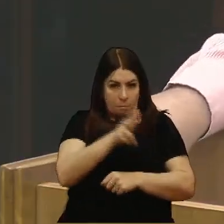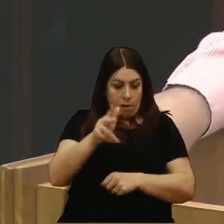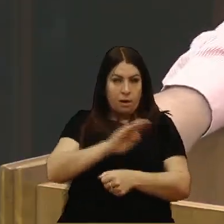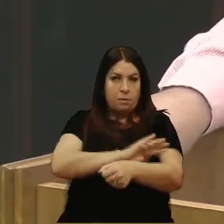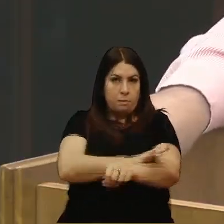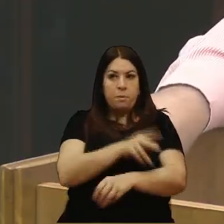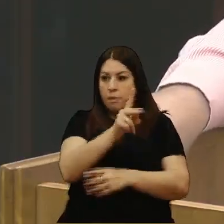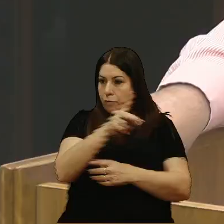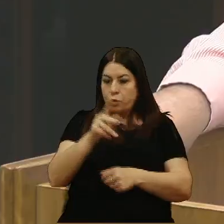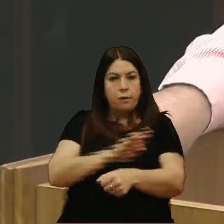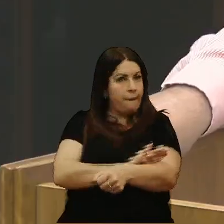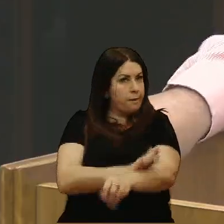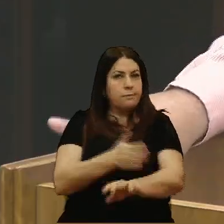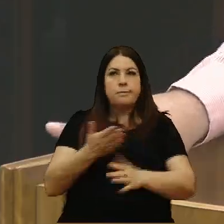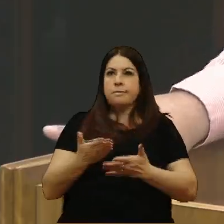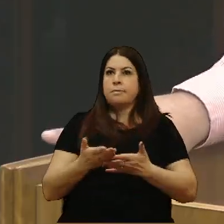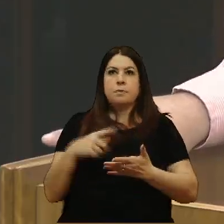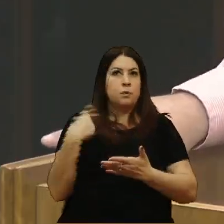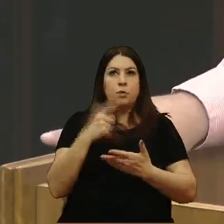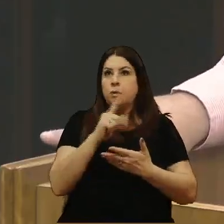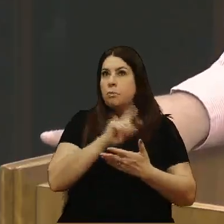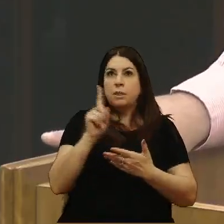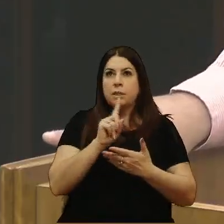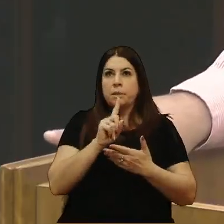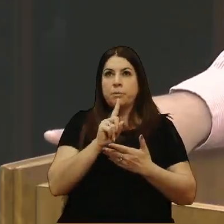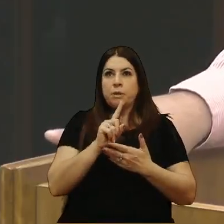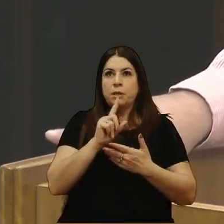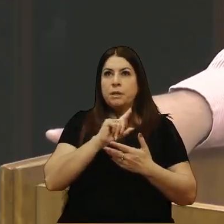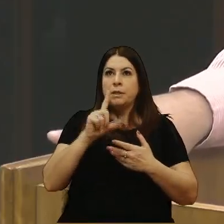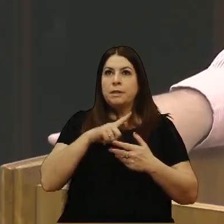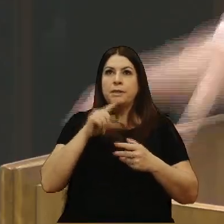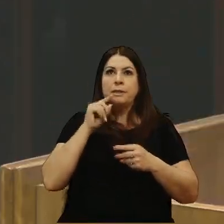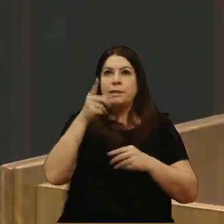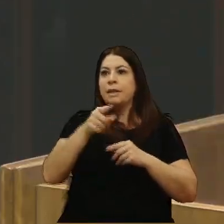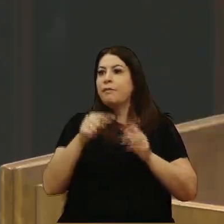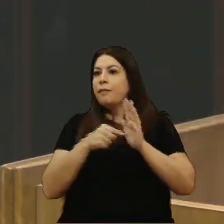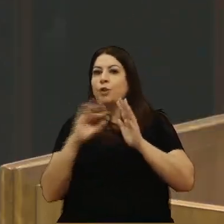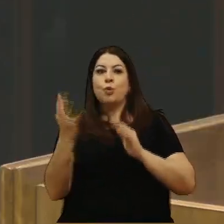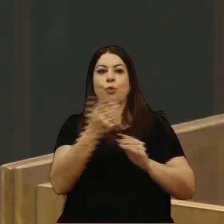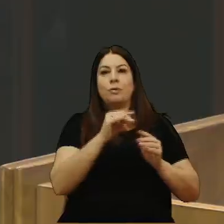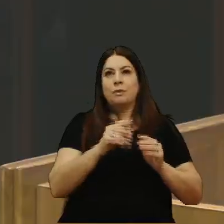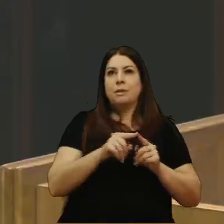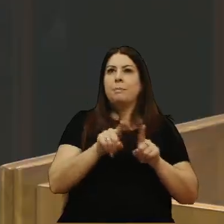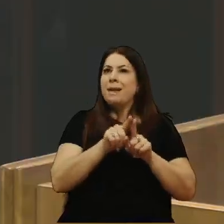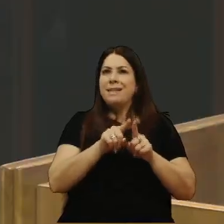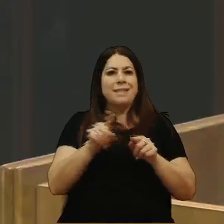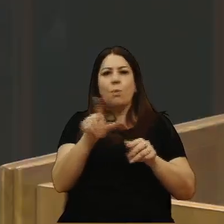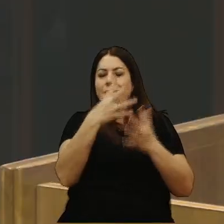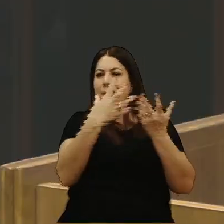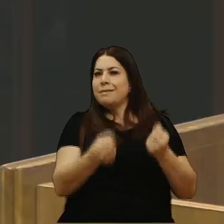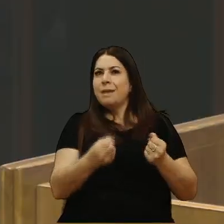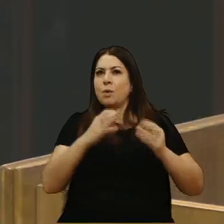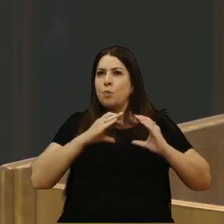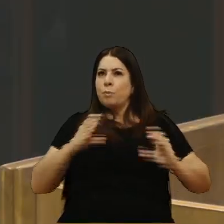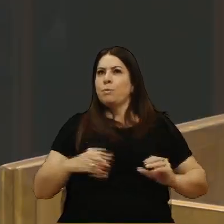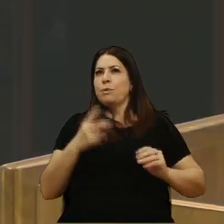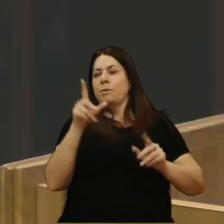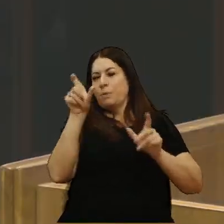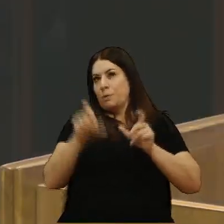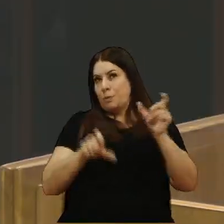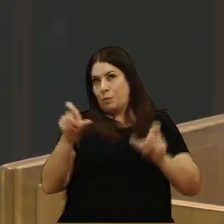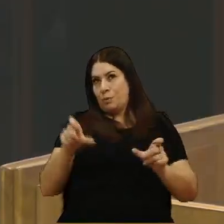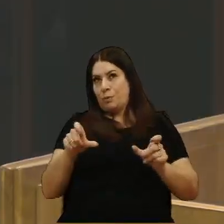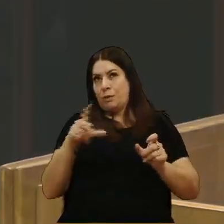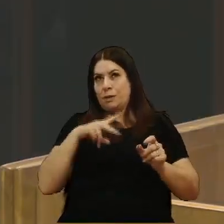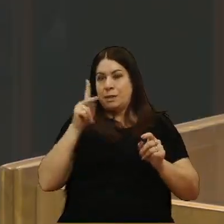tem professor que é racista, e nós não temos que defenestrar as instituições, mas rechaçar a conduta dessas pessoas, que eu espero